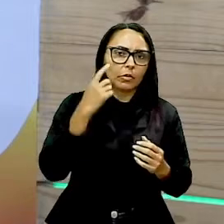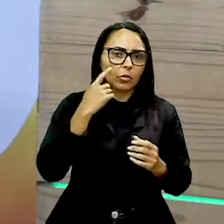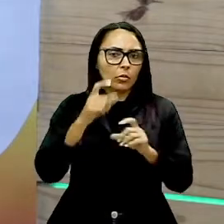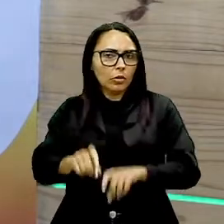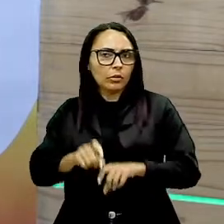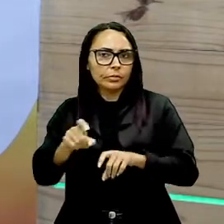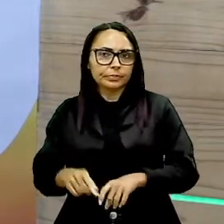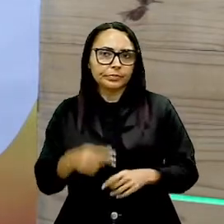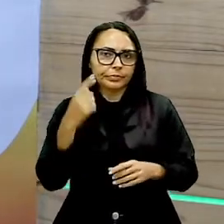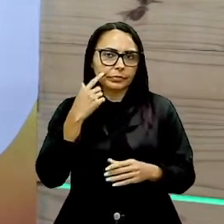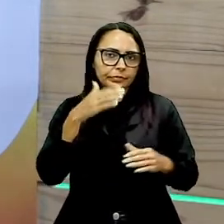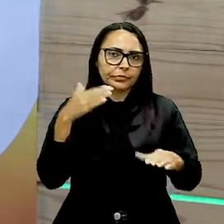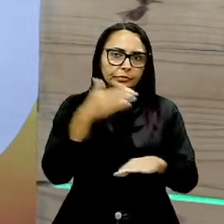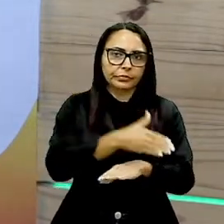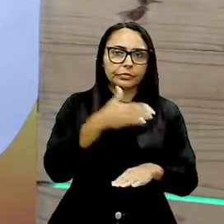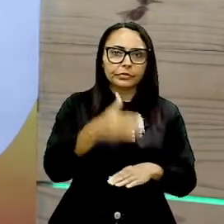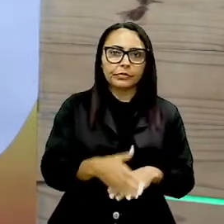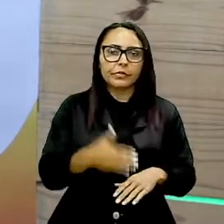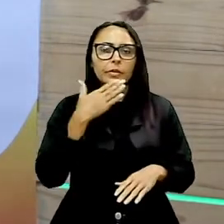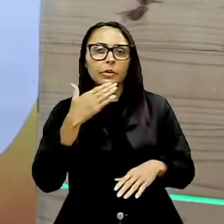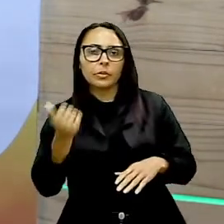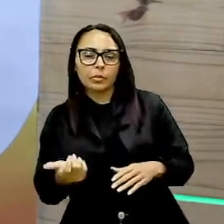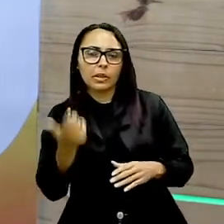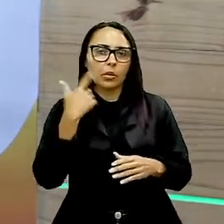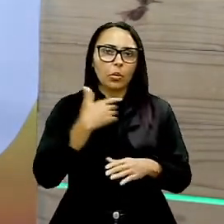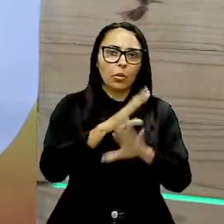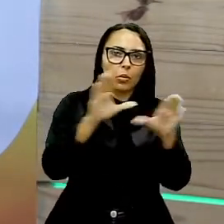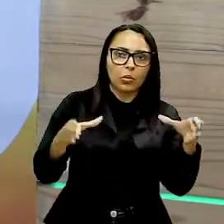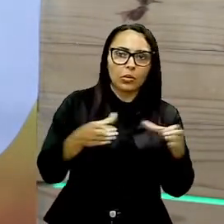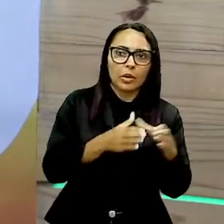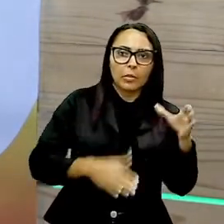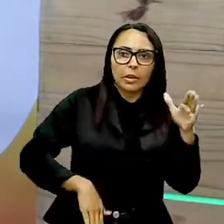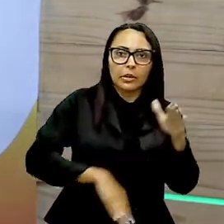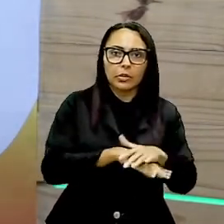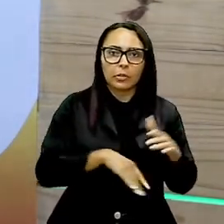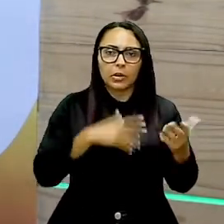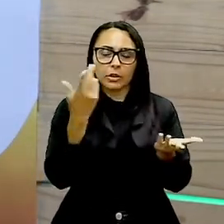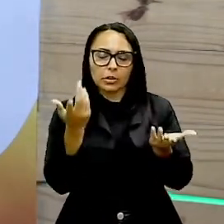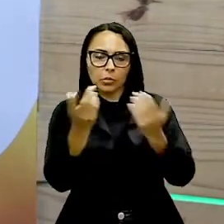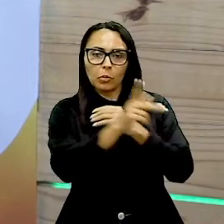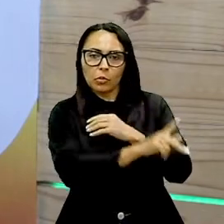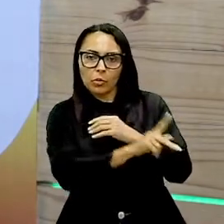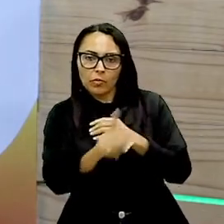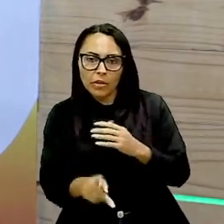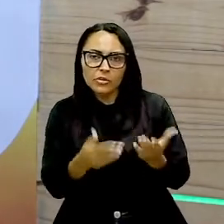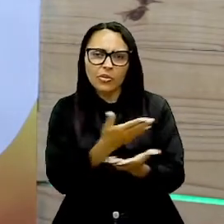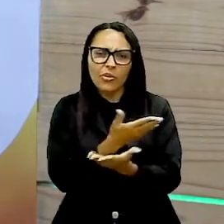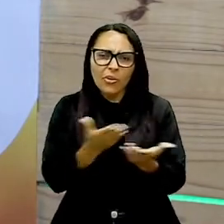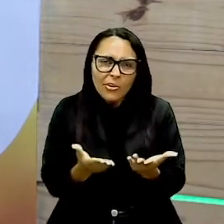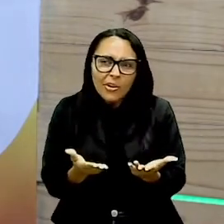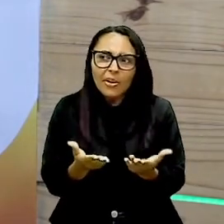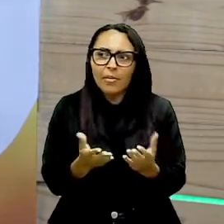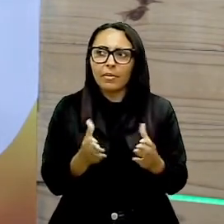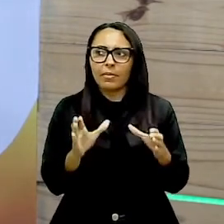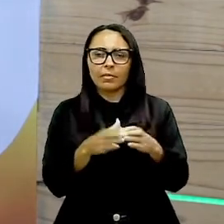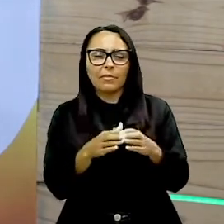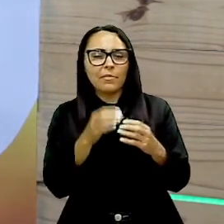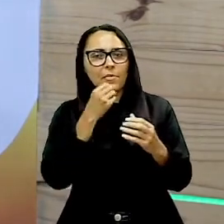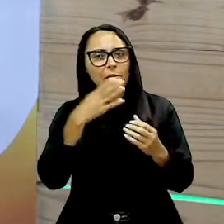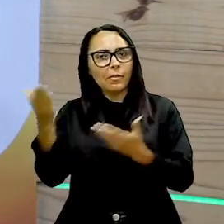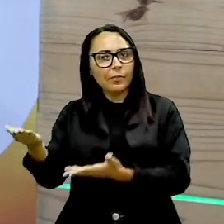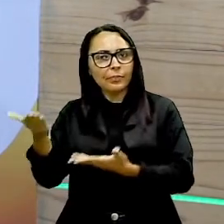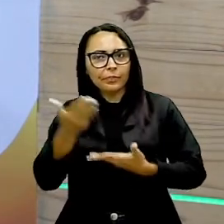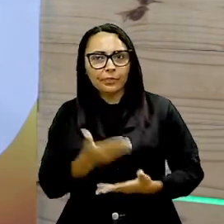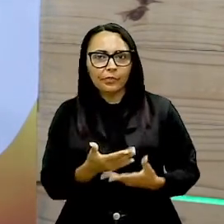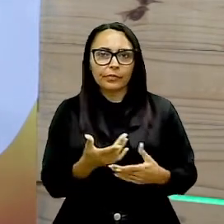dos times, do melhor time, na verdade, do mundo, que é o time dos professores. Sejam bem-vindos, porque é para